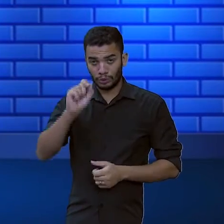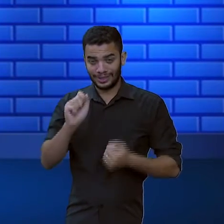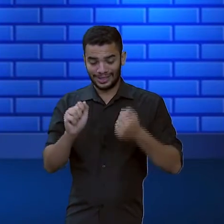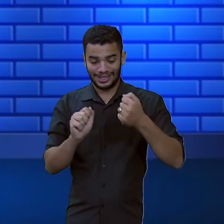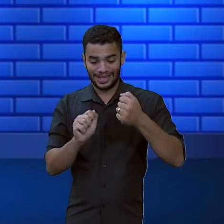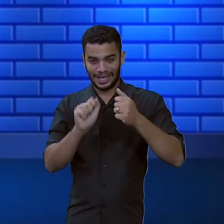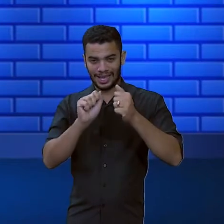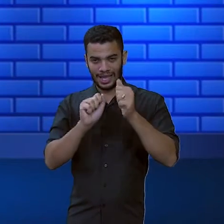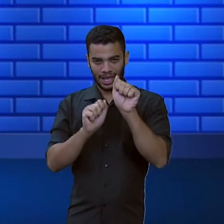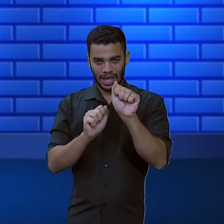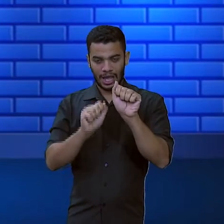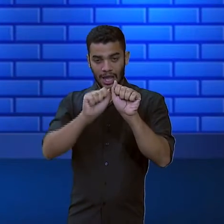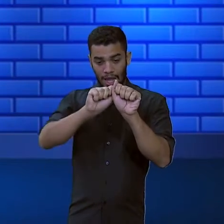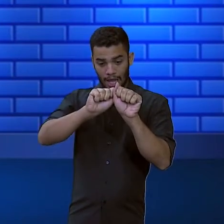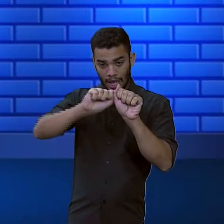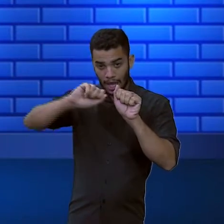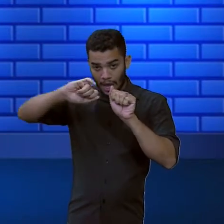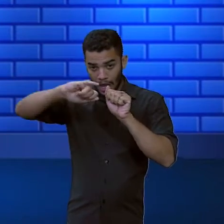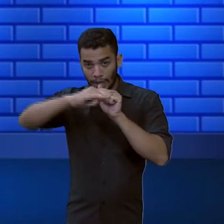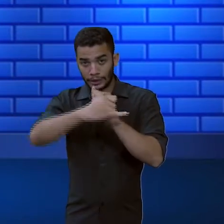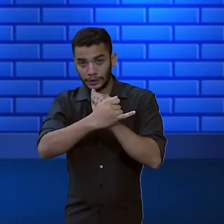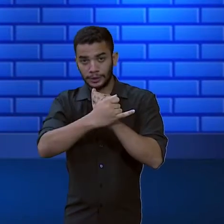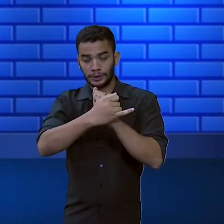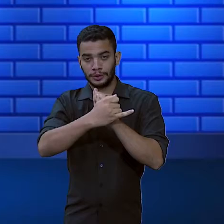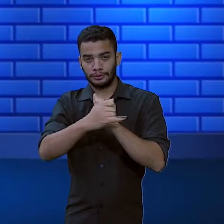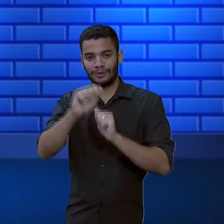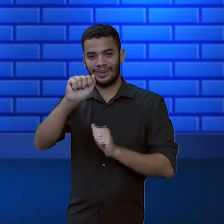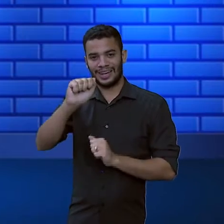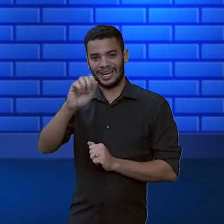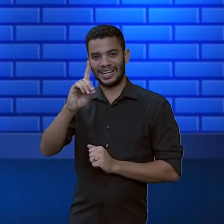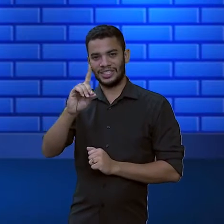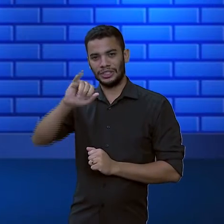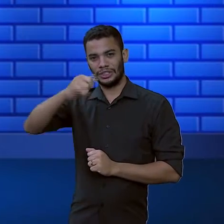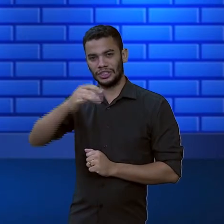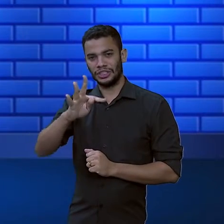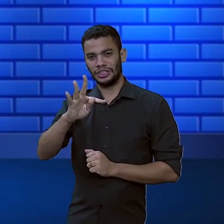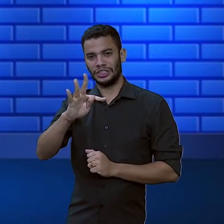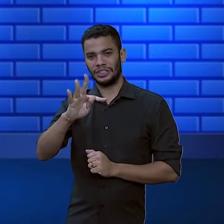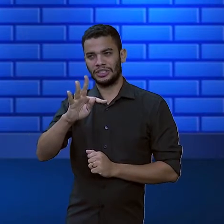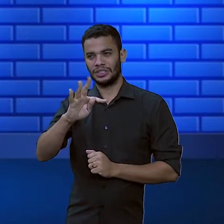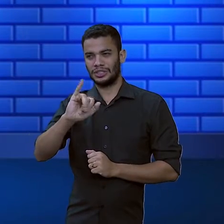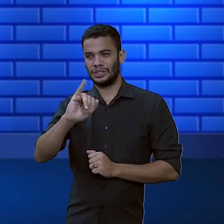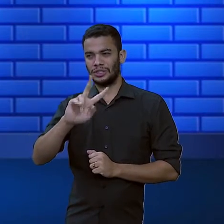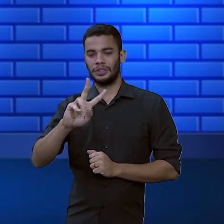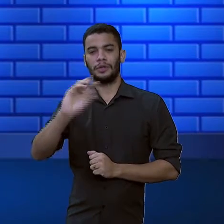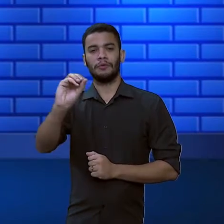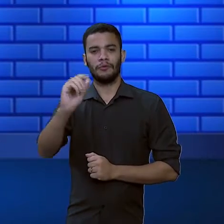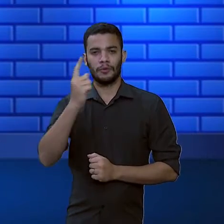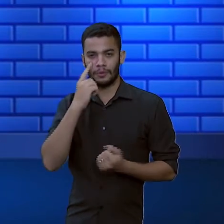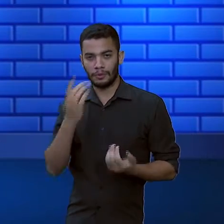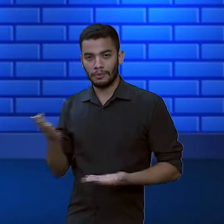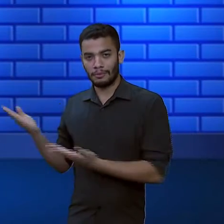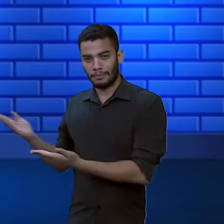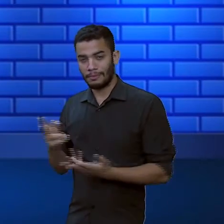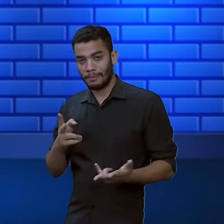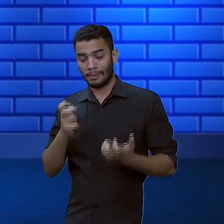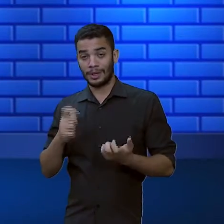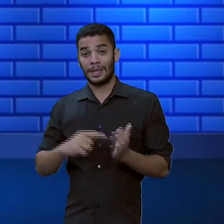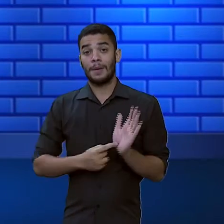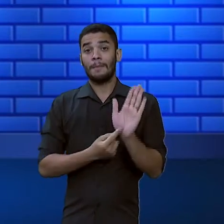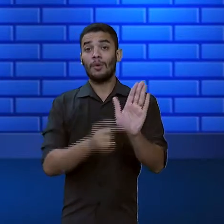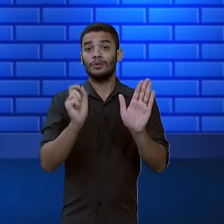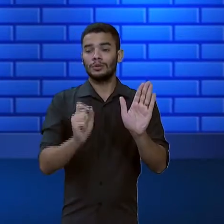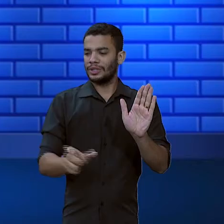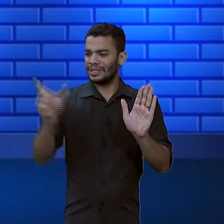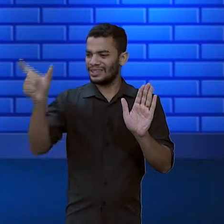uma classe de palavras que atribui características aos substantivos, ou seja, ele indica suas qualidades e